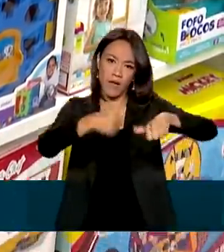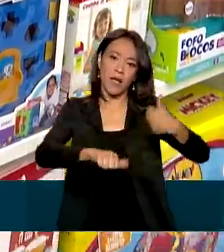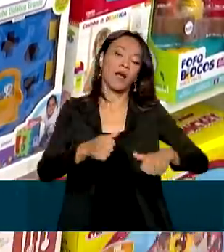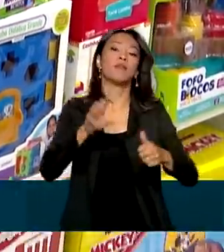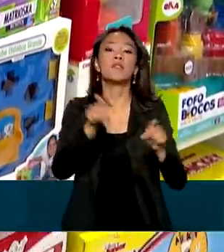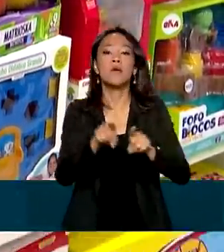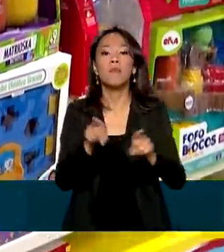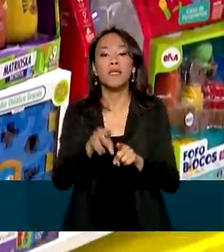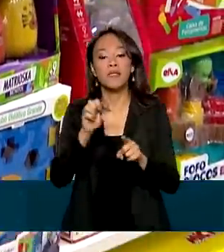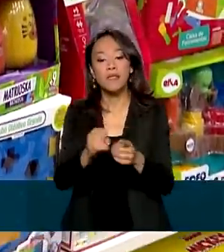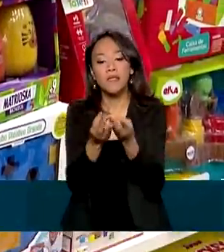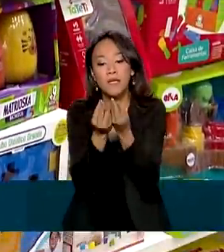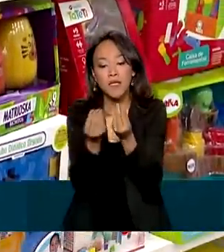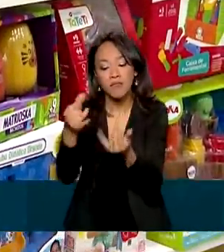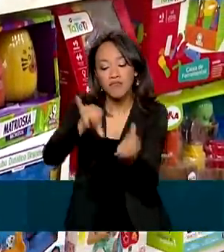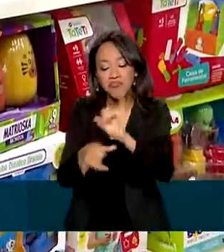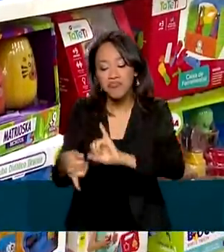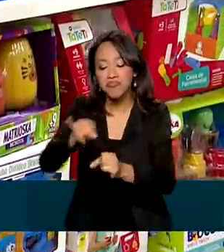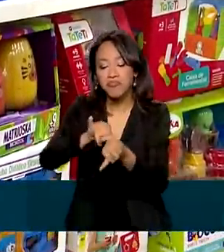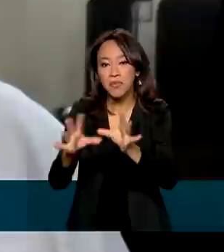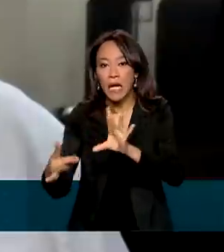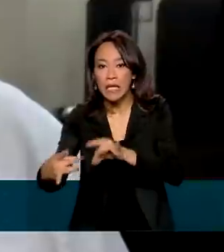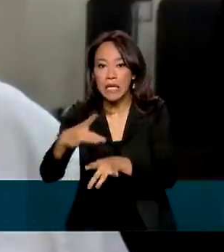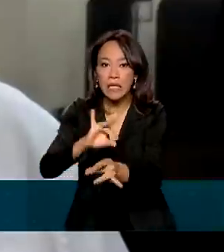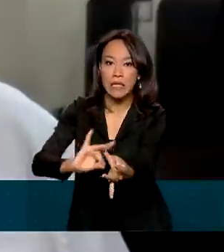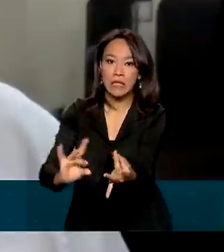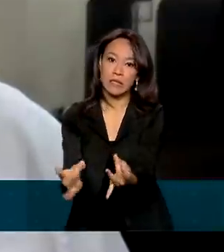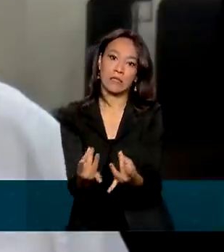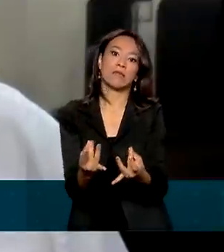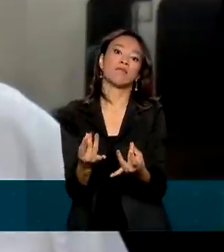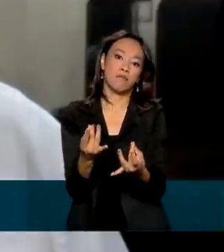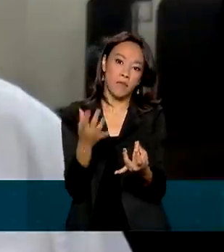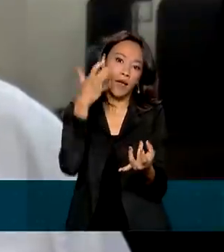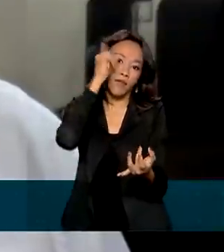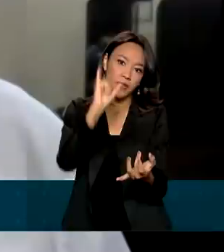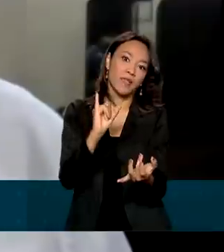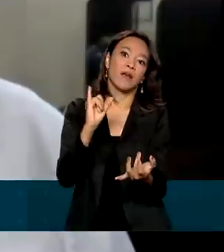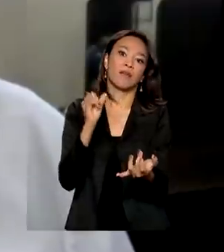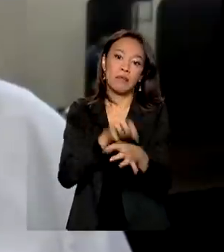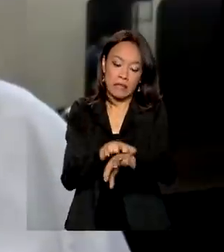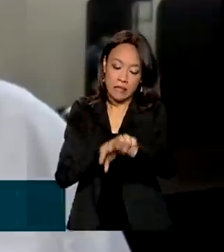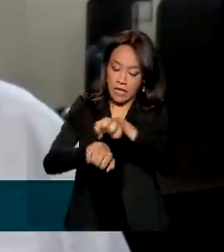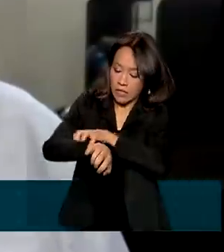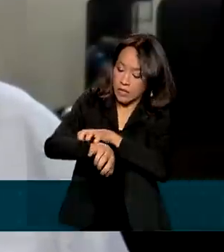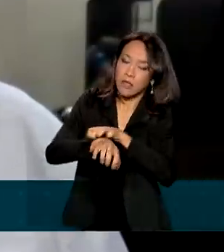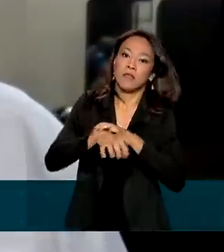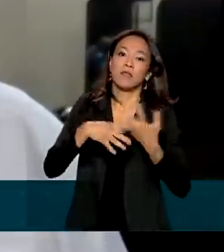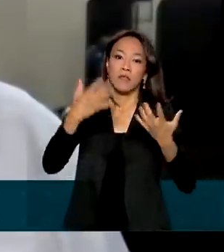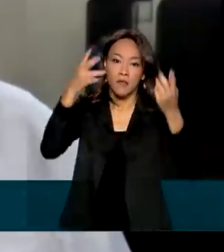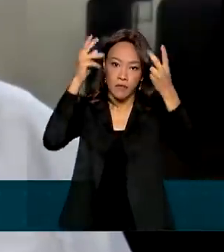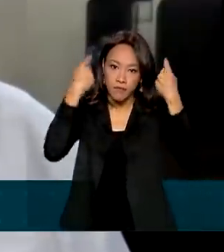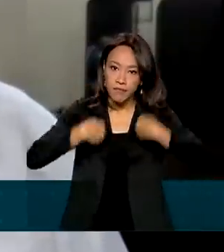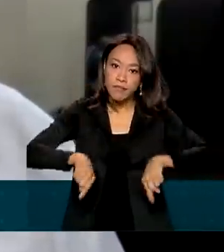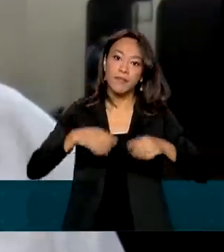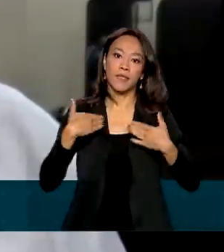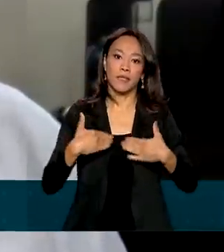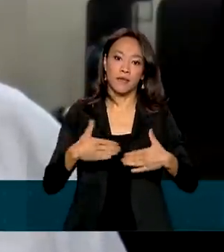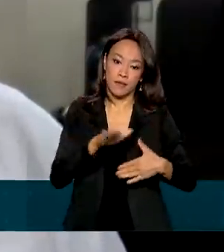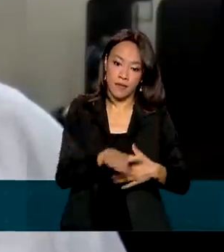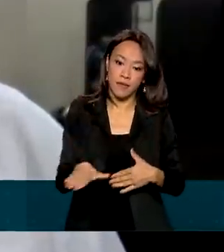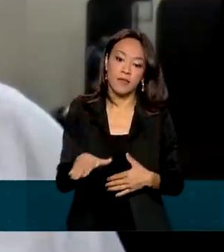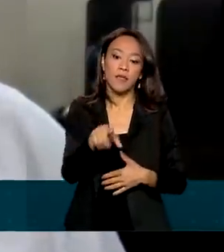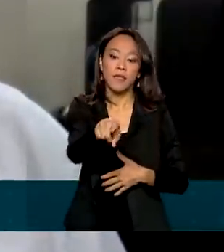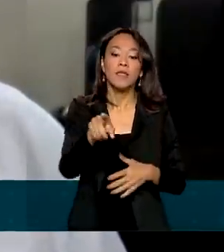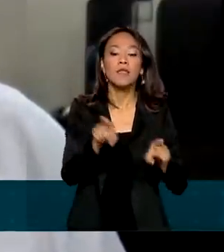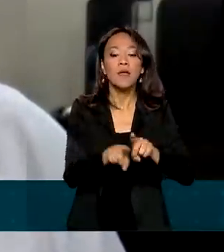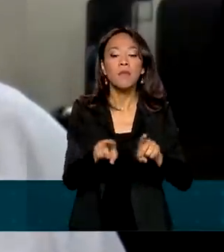liberação de substâncias tóxicas a gente sempre oferece brinquedo e principalmente em ambientes de pedais